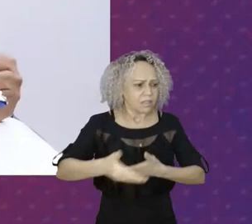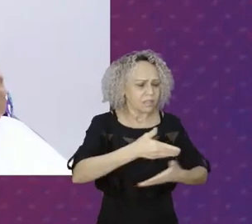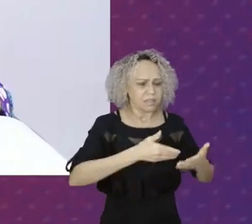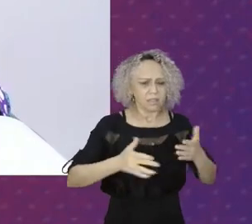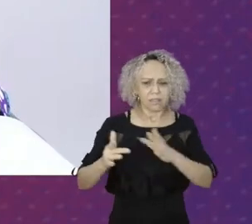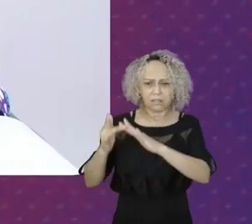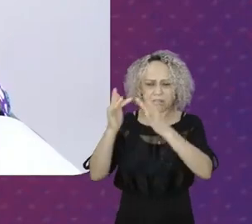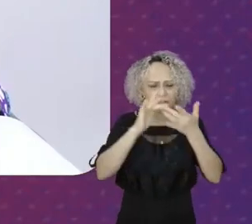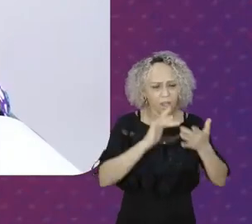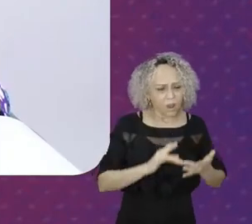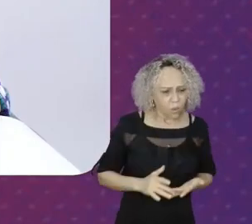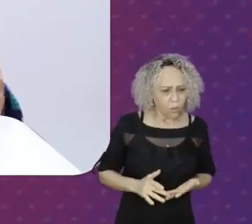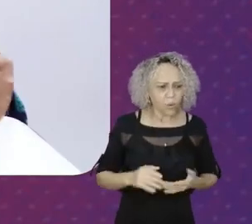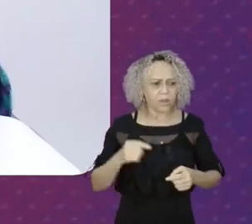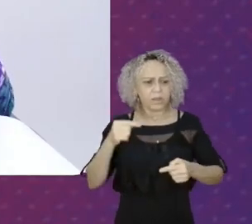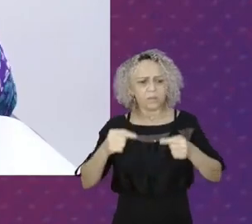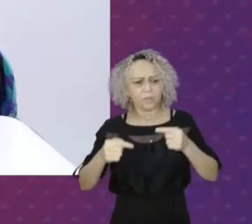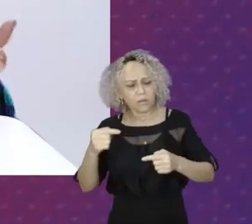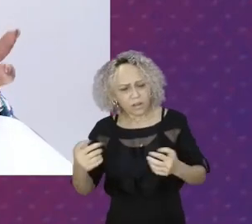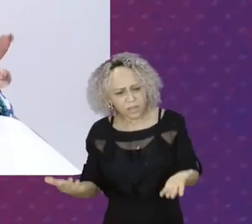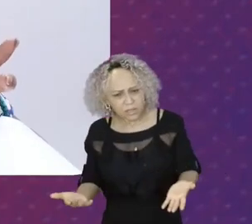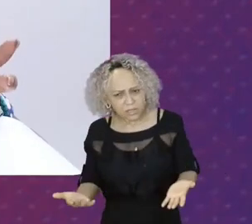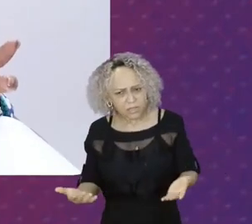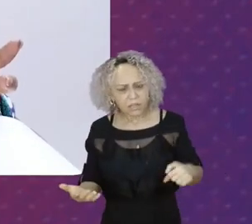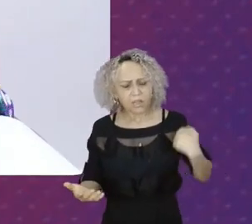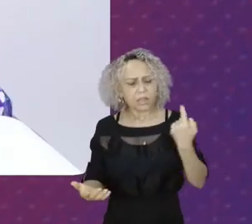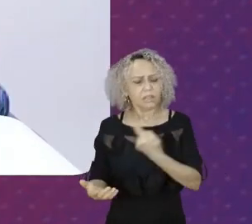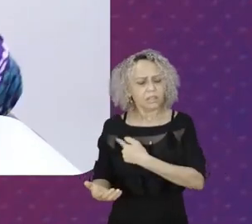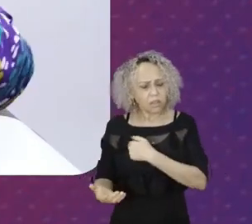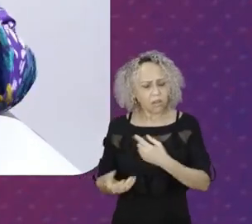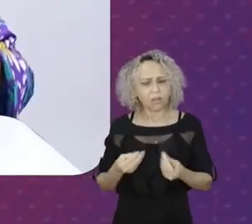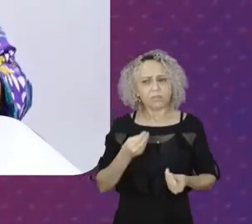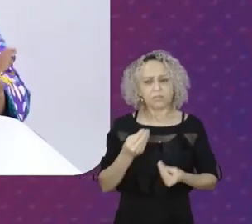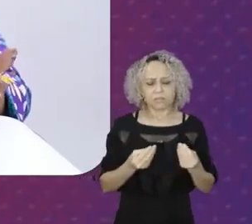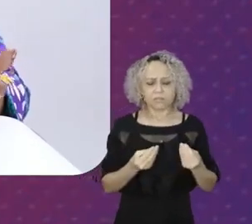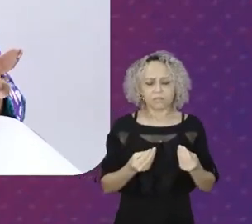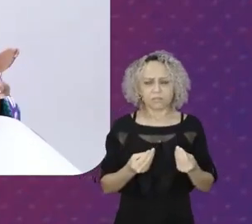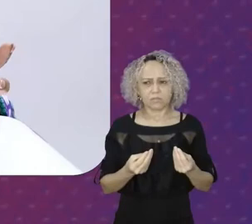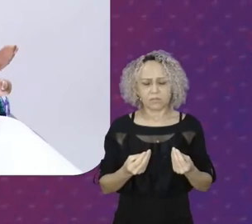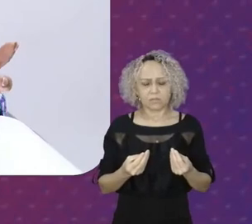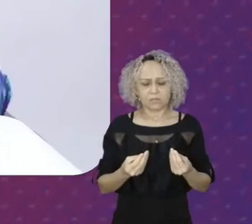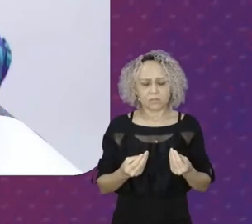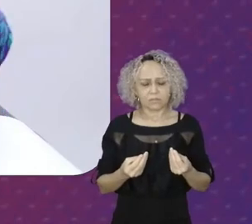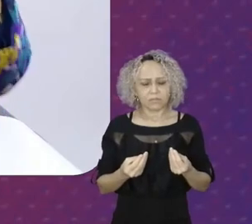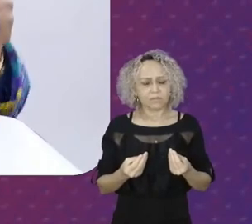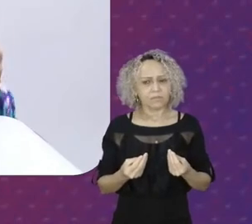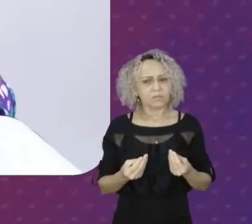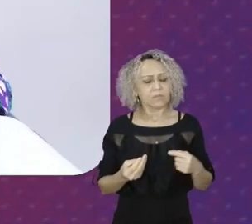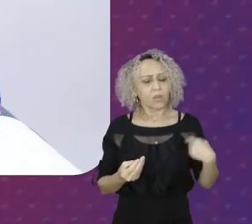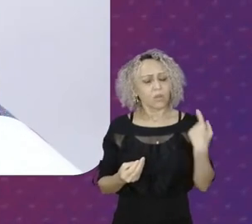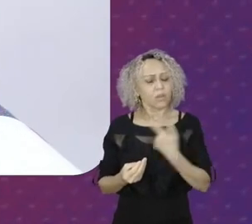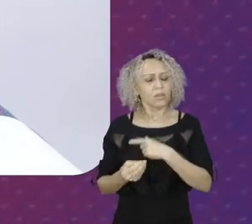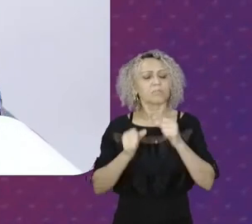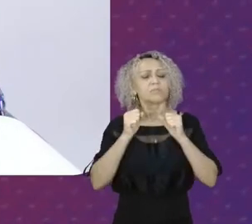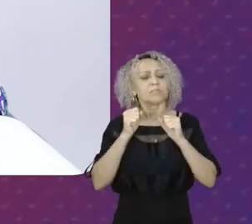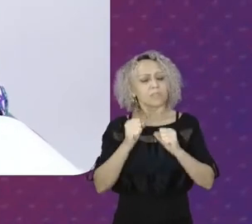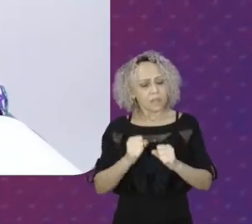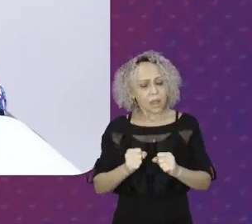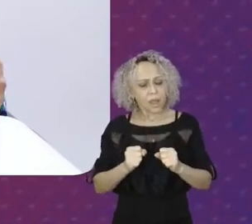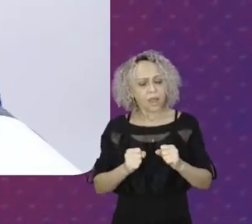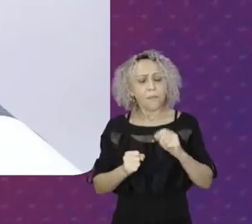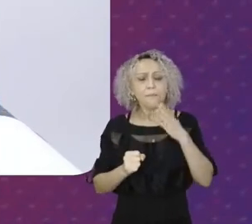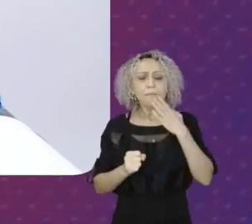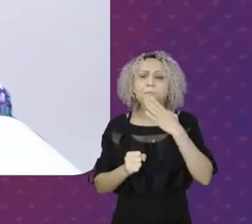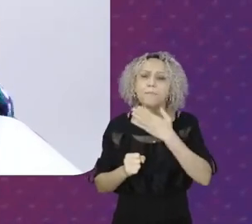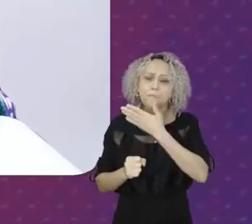sujeitos políticos, né? E a gente faz isso tudo, mas a gente faria muito melhor se a gente tivesse com quem dividir